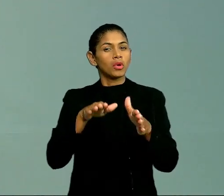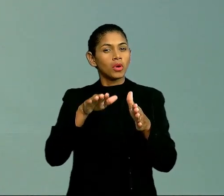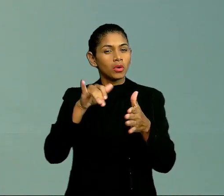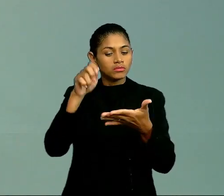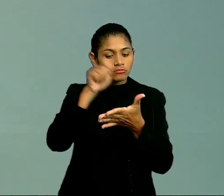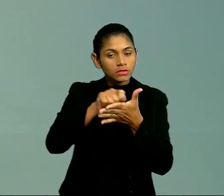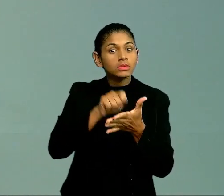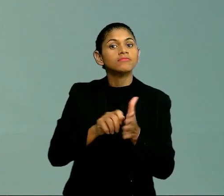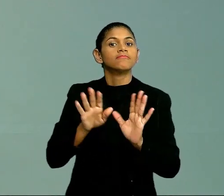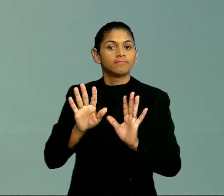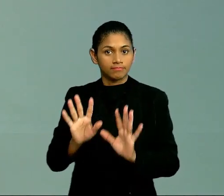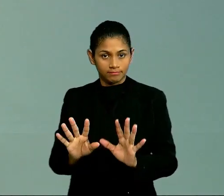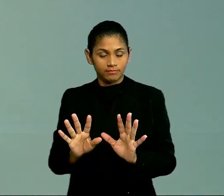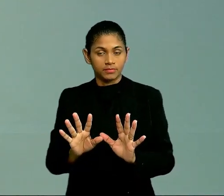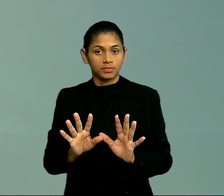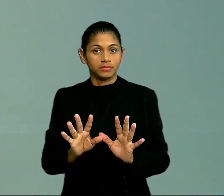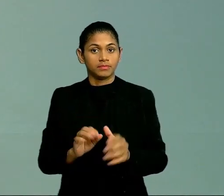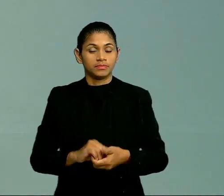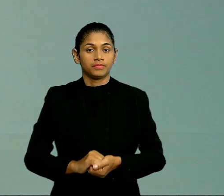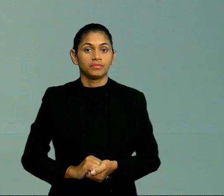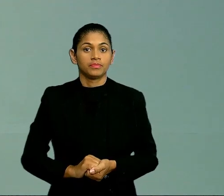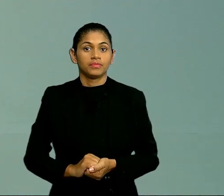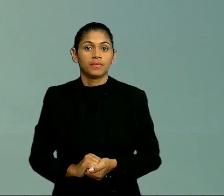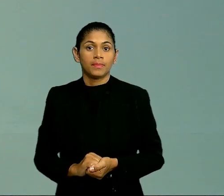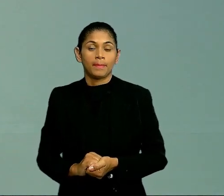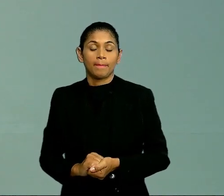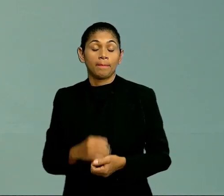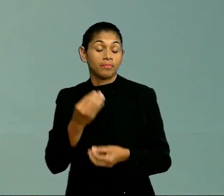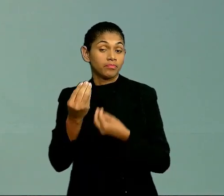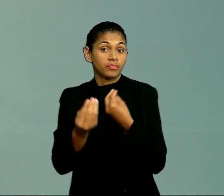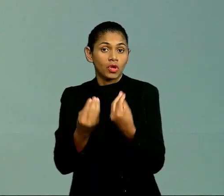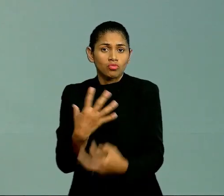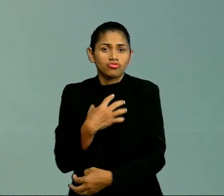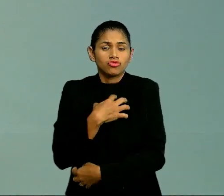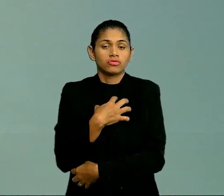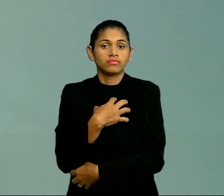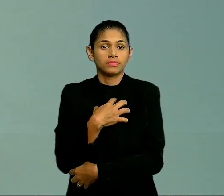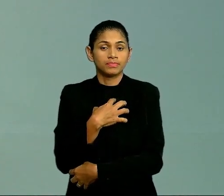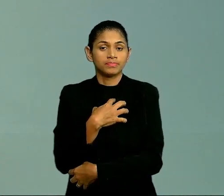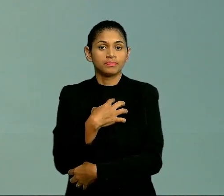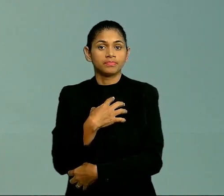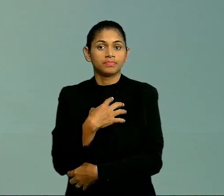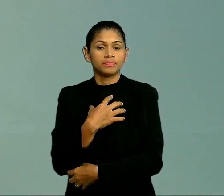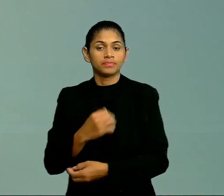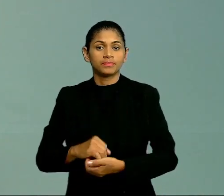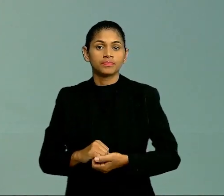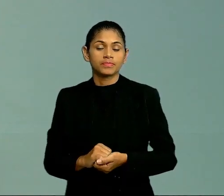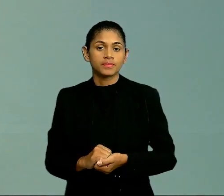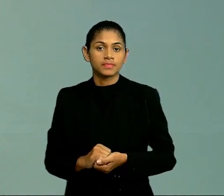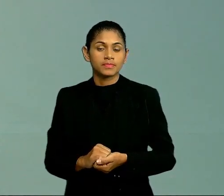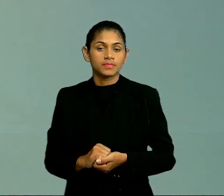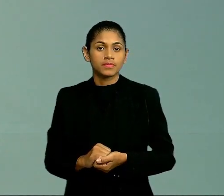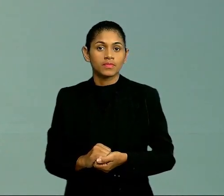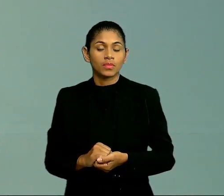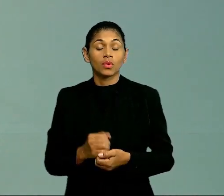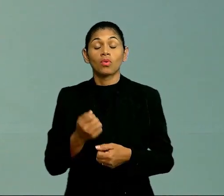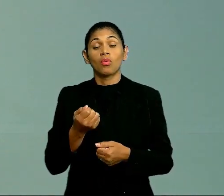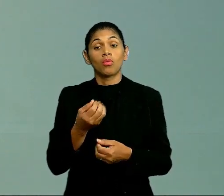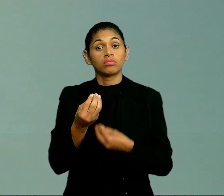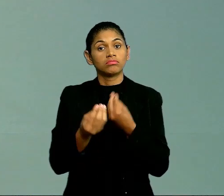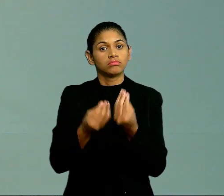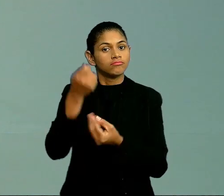isso será detalhado na aula de hoje, bem como a maneira como isso, como essa questão, como esse